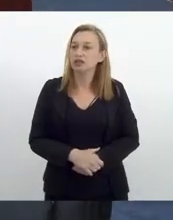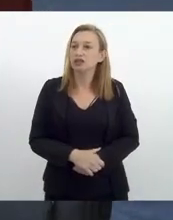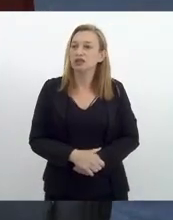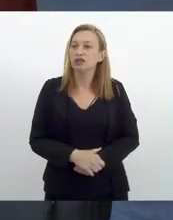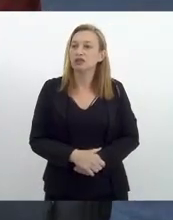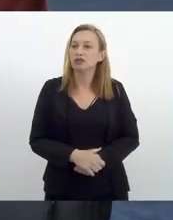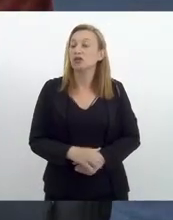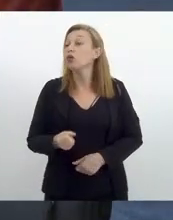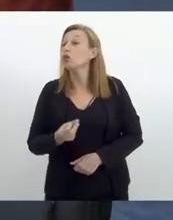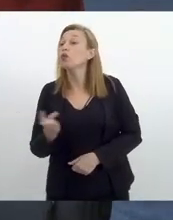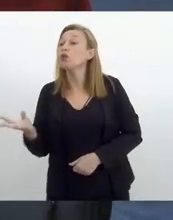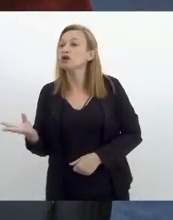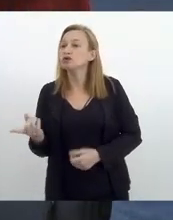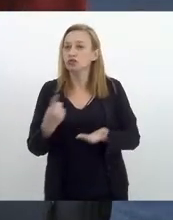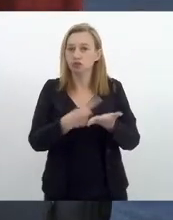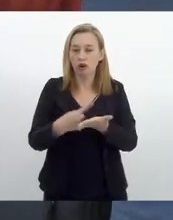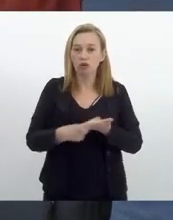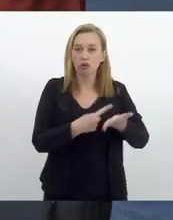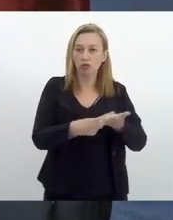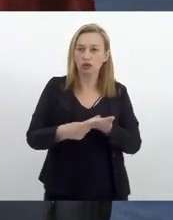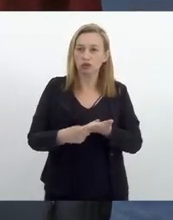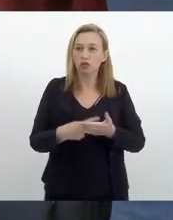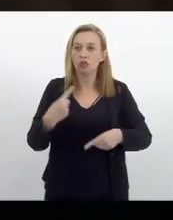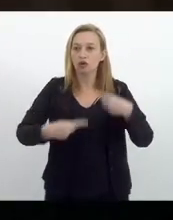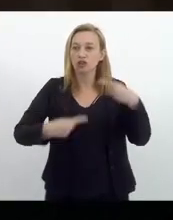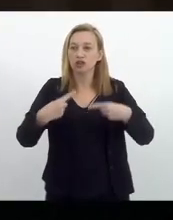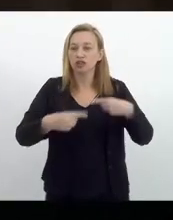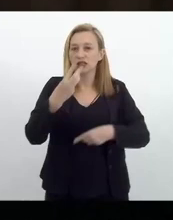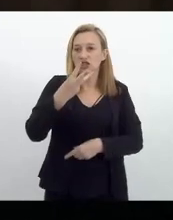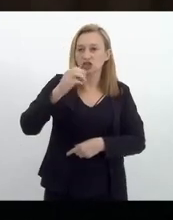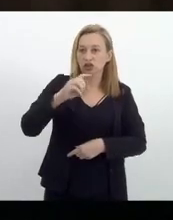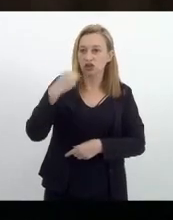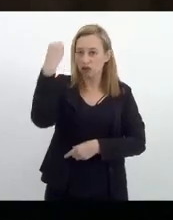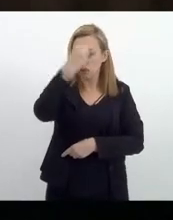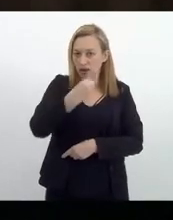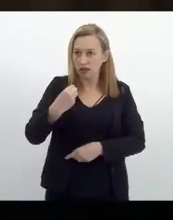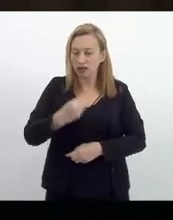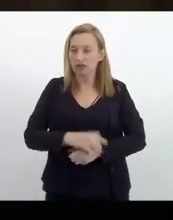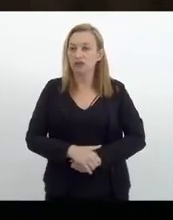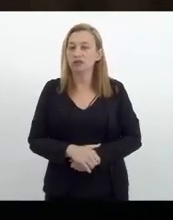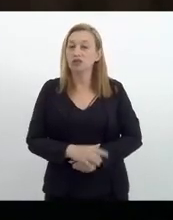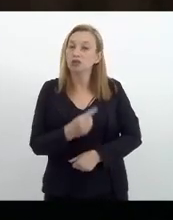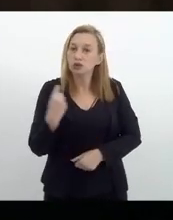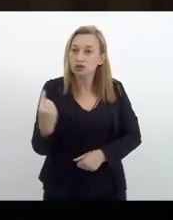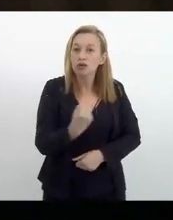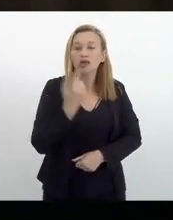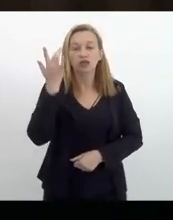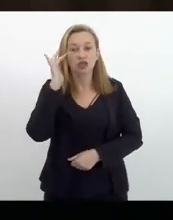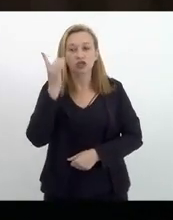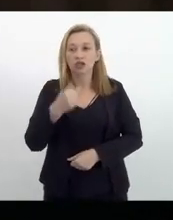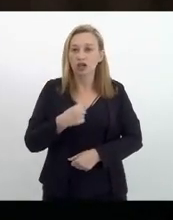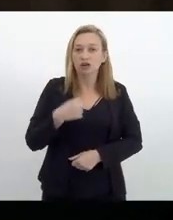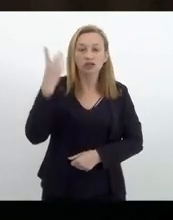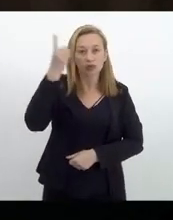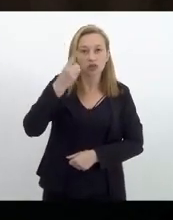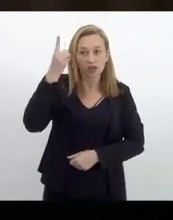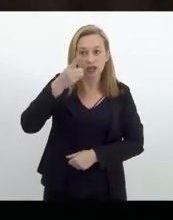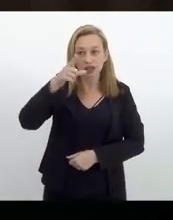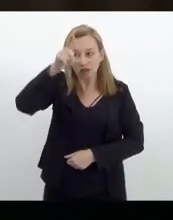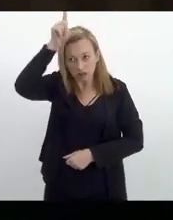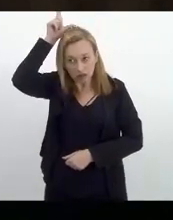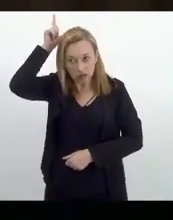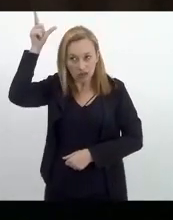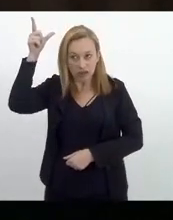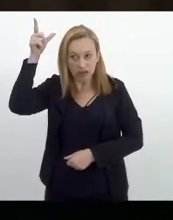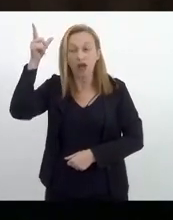quanto ao acordo político das 30 horas, nós achamos, eu e a deputada Lucinha, perfeito.